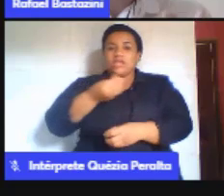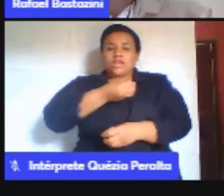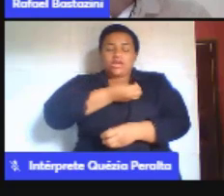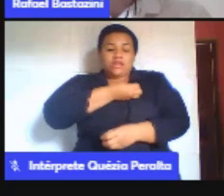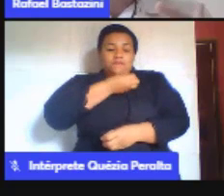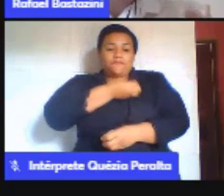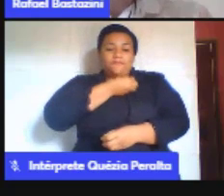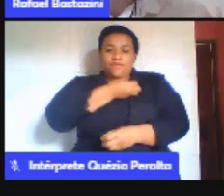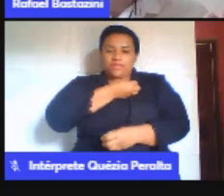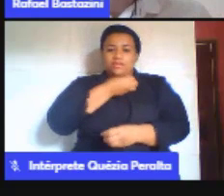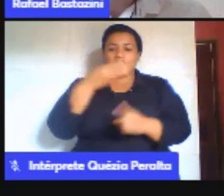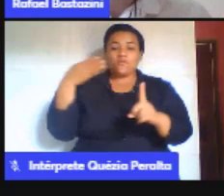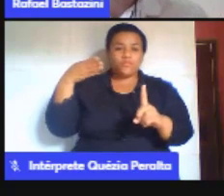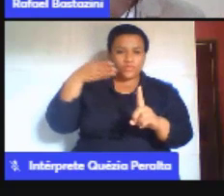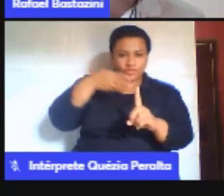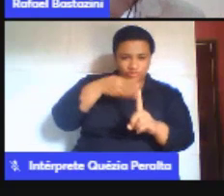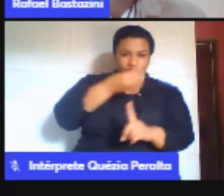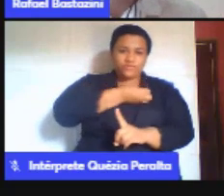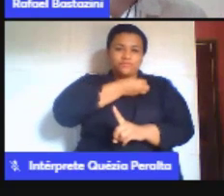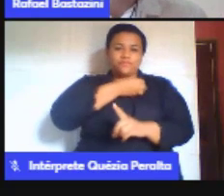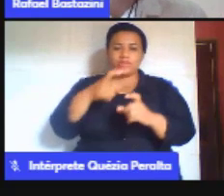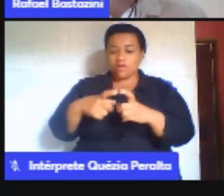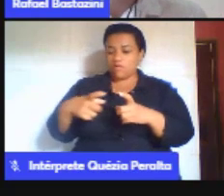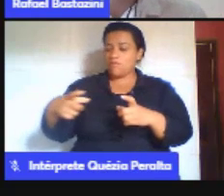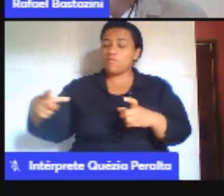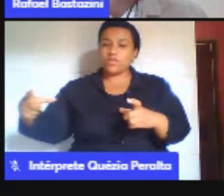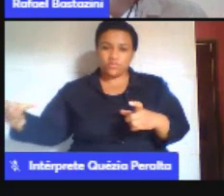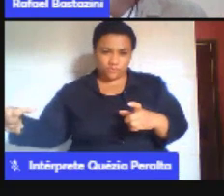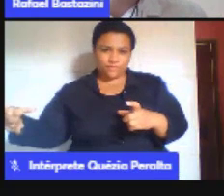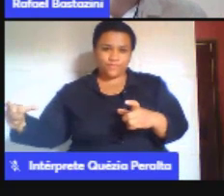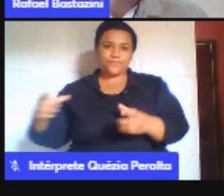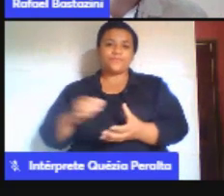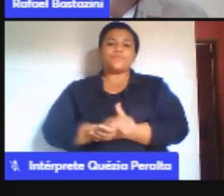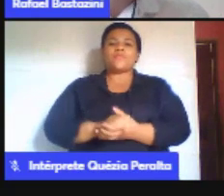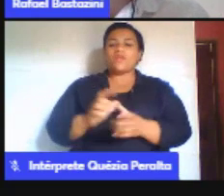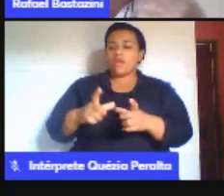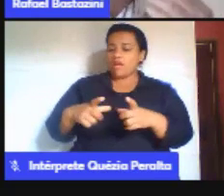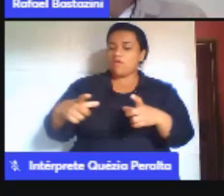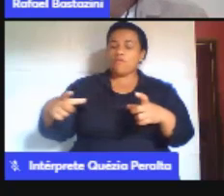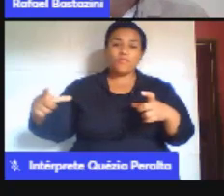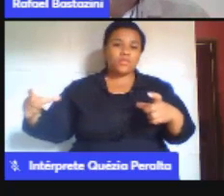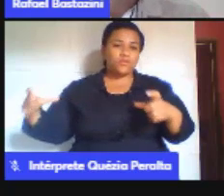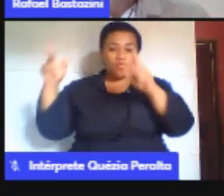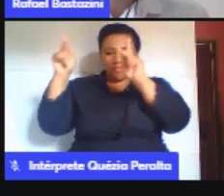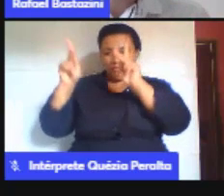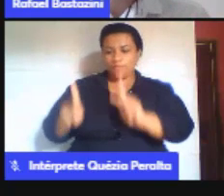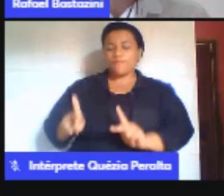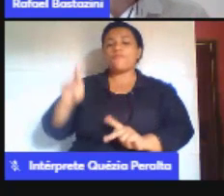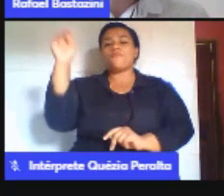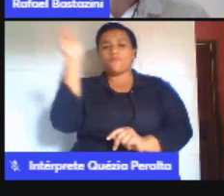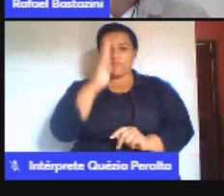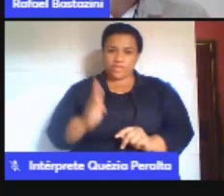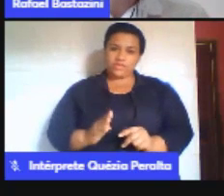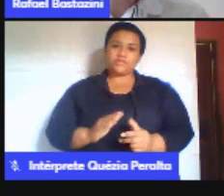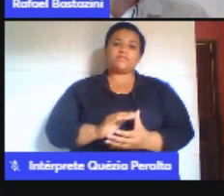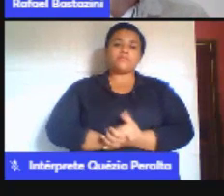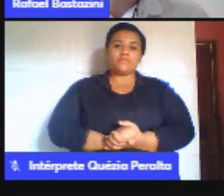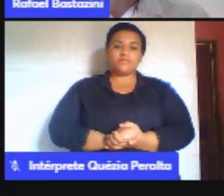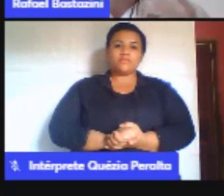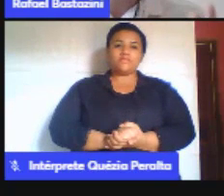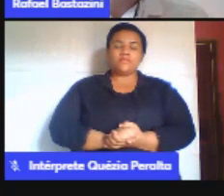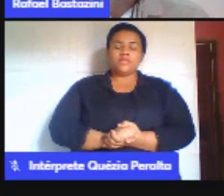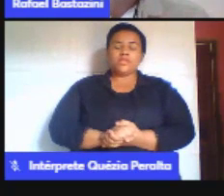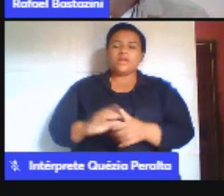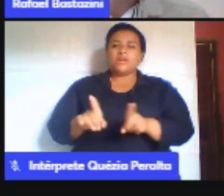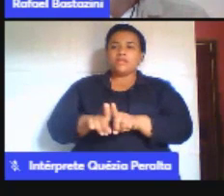houve um grande aumento da população brasileira nesse período. Nós tivemos o desenvolvimento